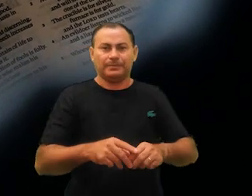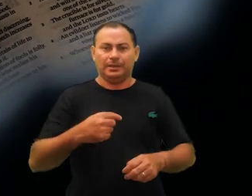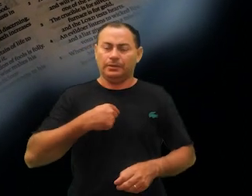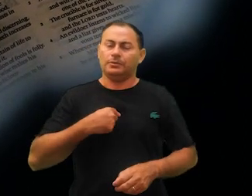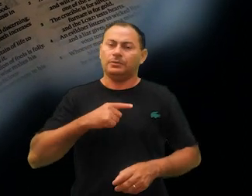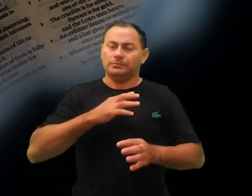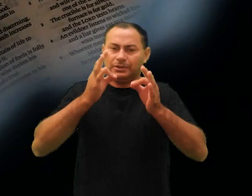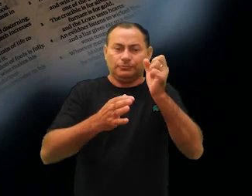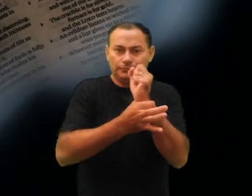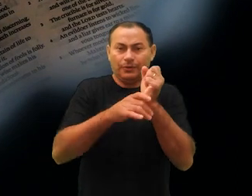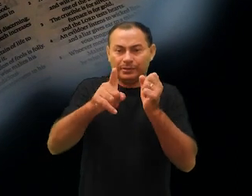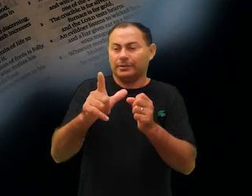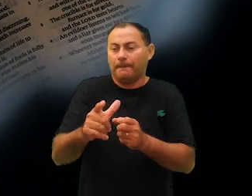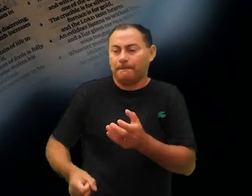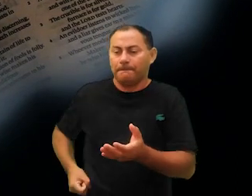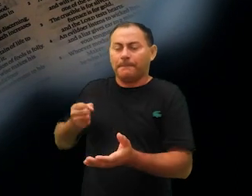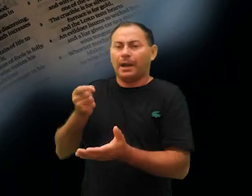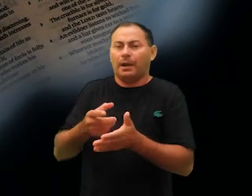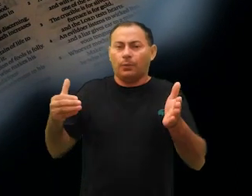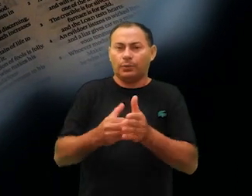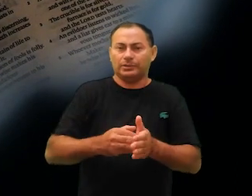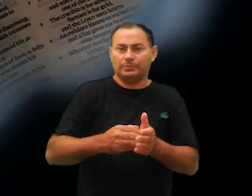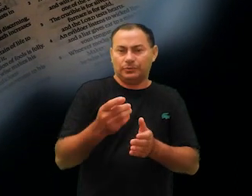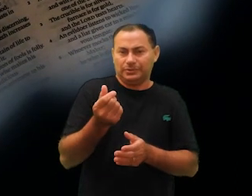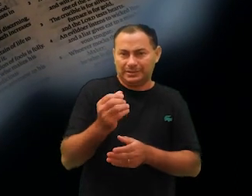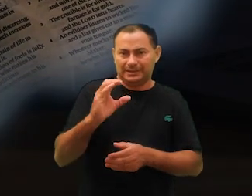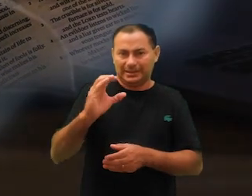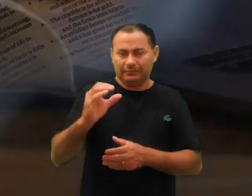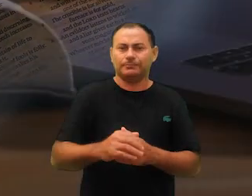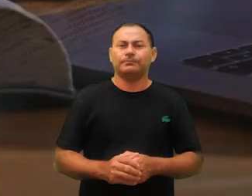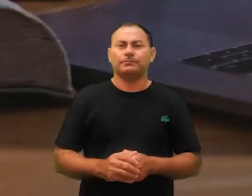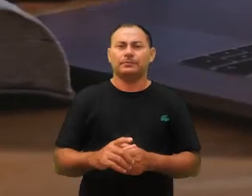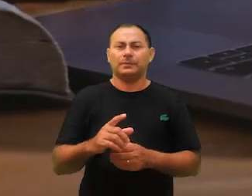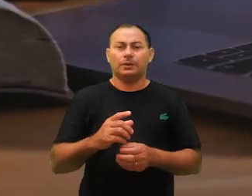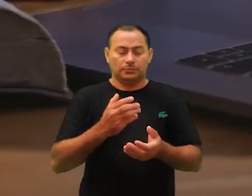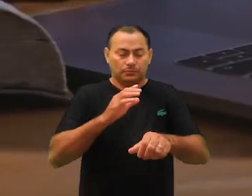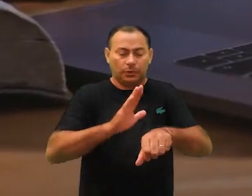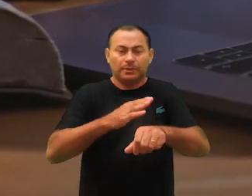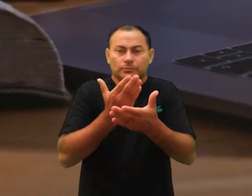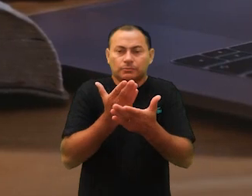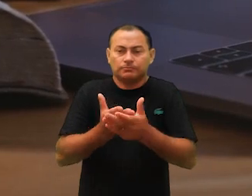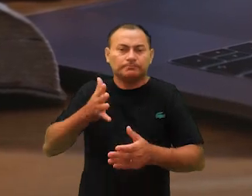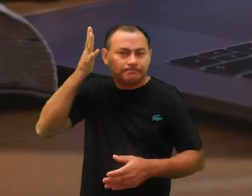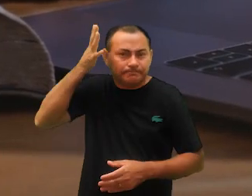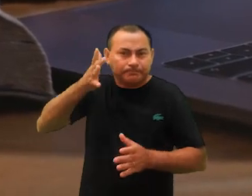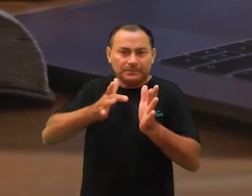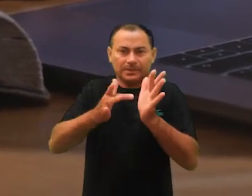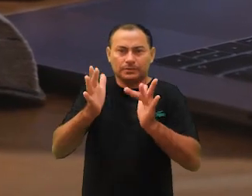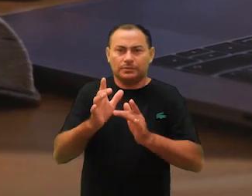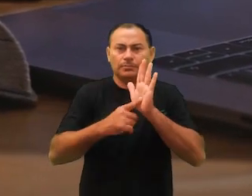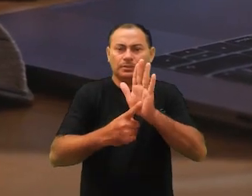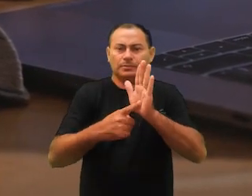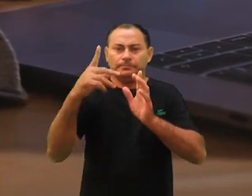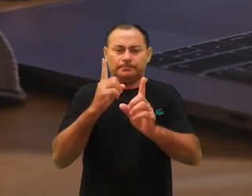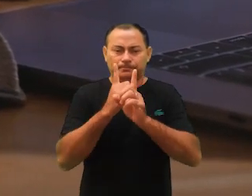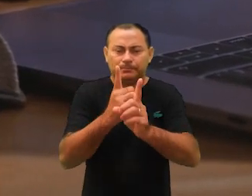que você não sairá de lá enquanto não pagar o último centavo. Estamos no ponto do estudo do Sermão do Monte em que Jesus